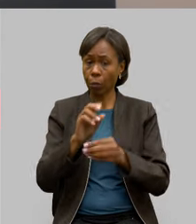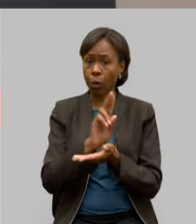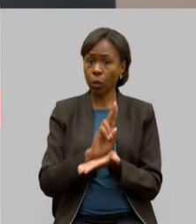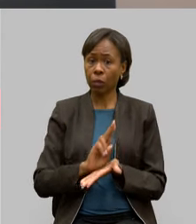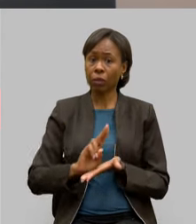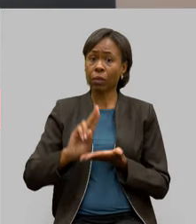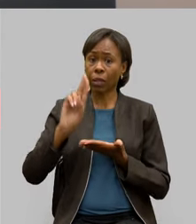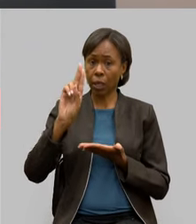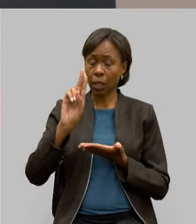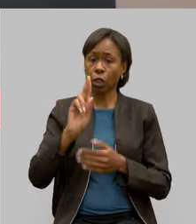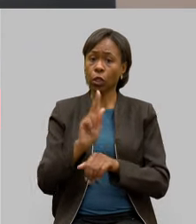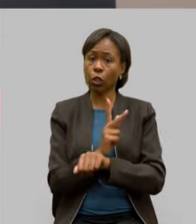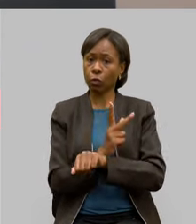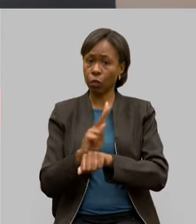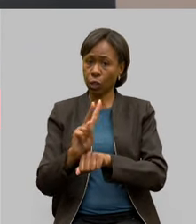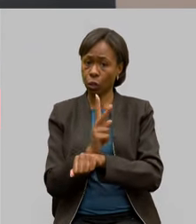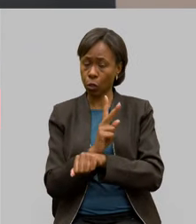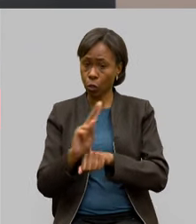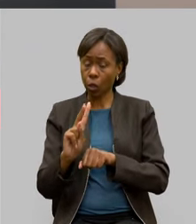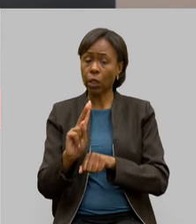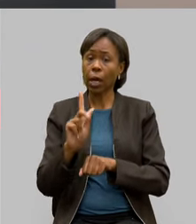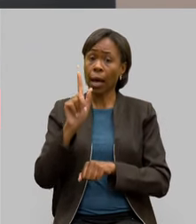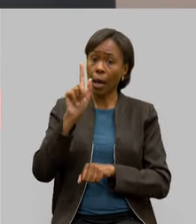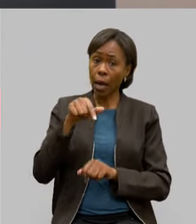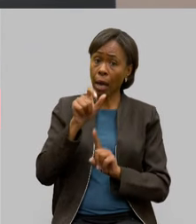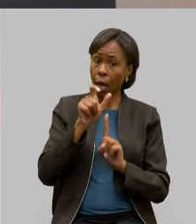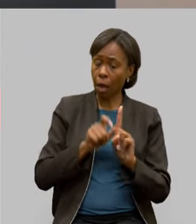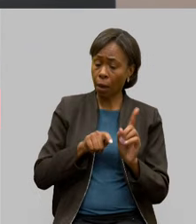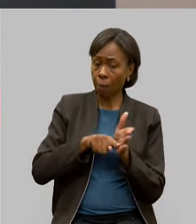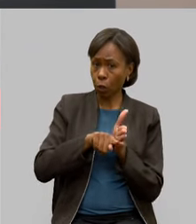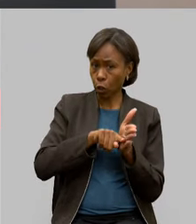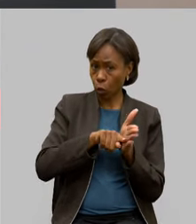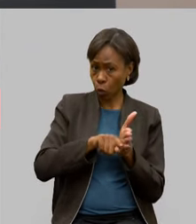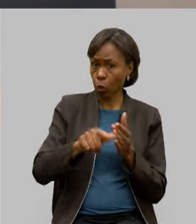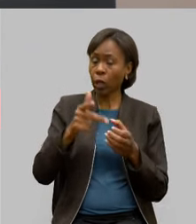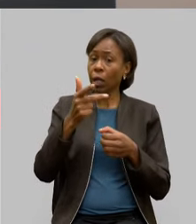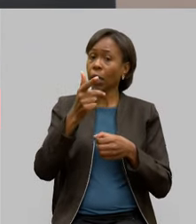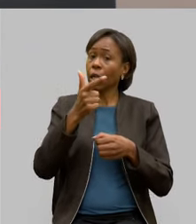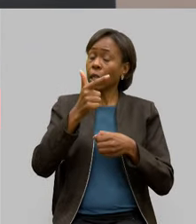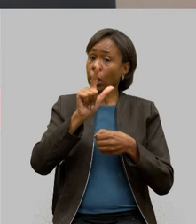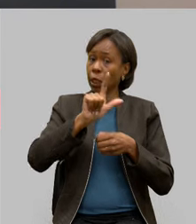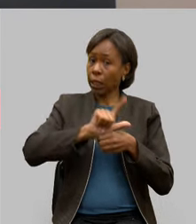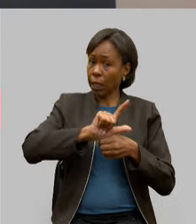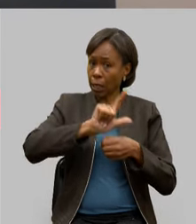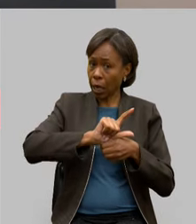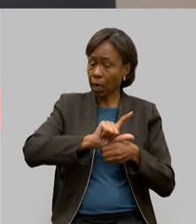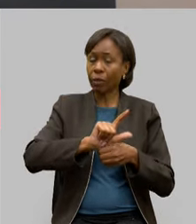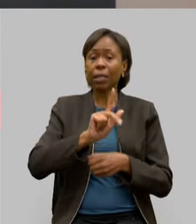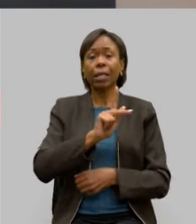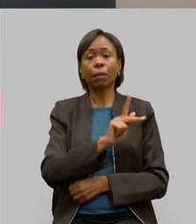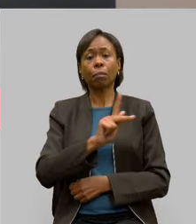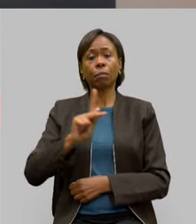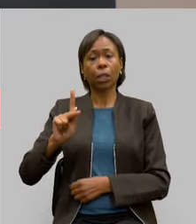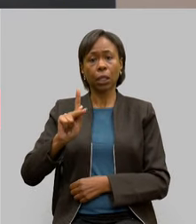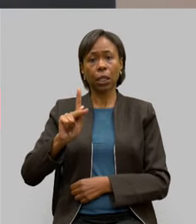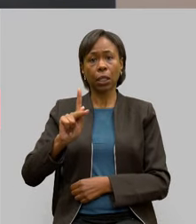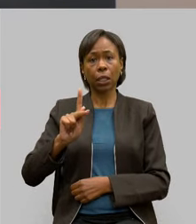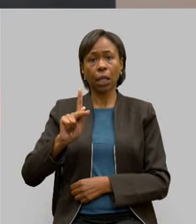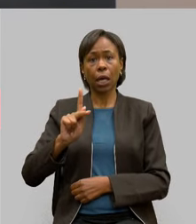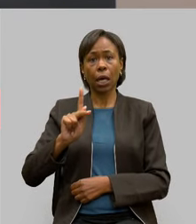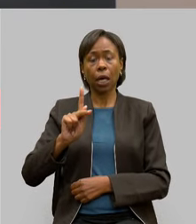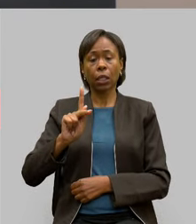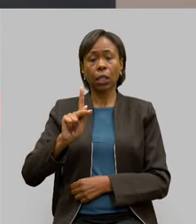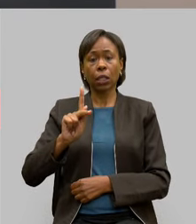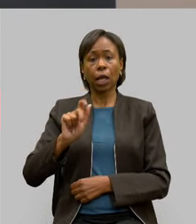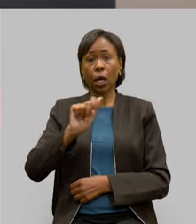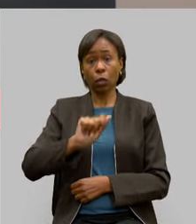Federal de Viçosa pesquisadora da universidade Federal de Lavras e Presidenta da acol cannabis